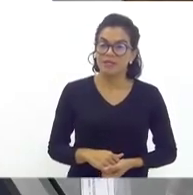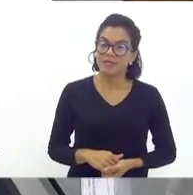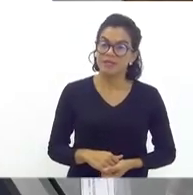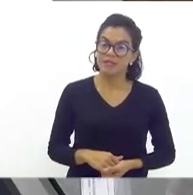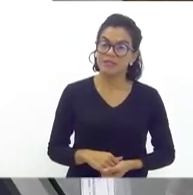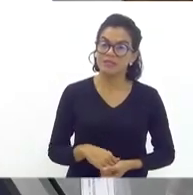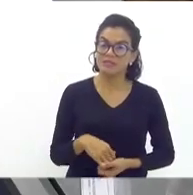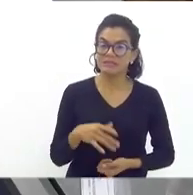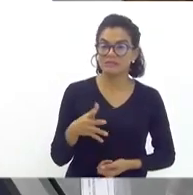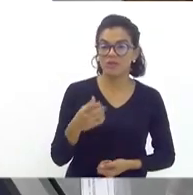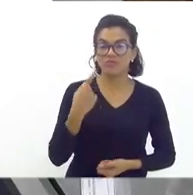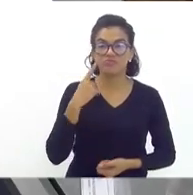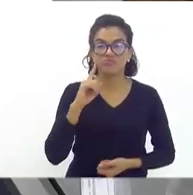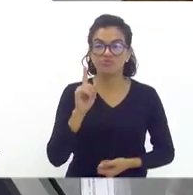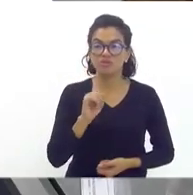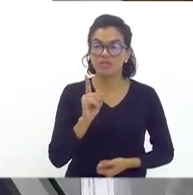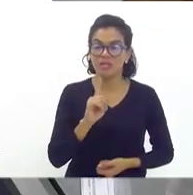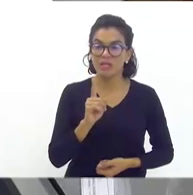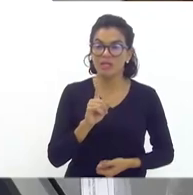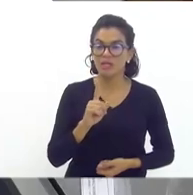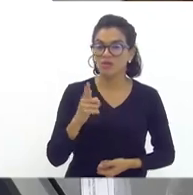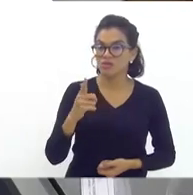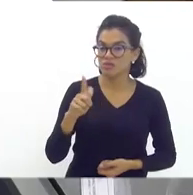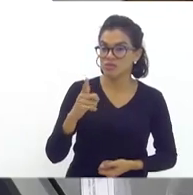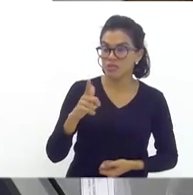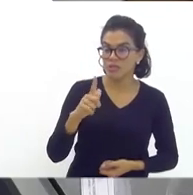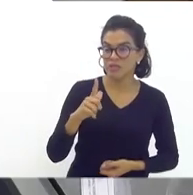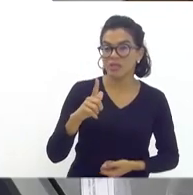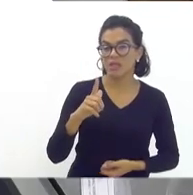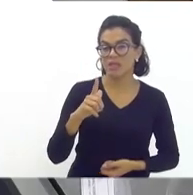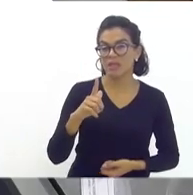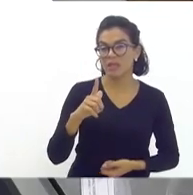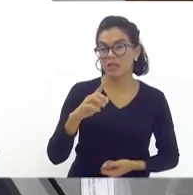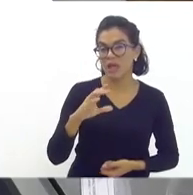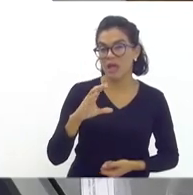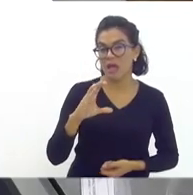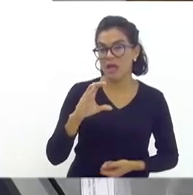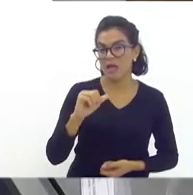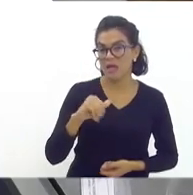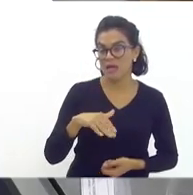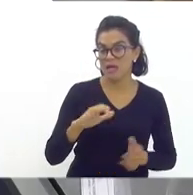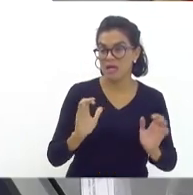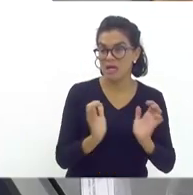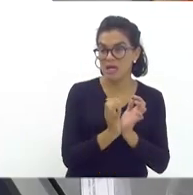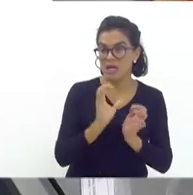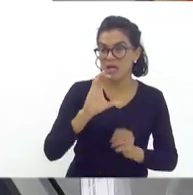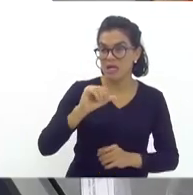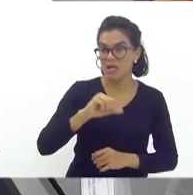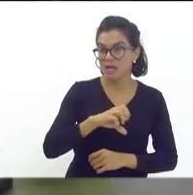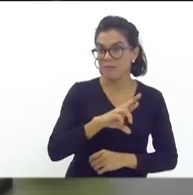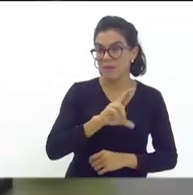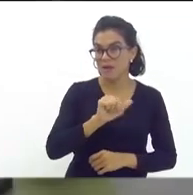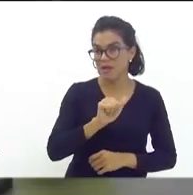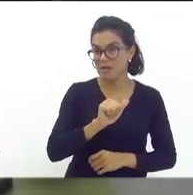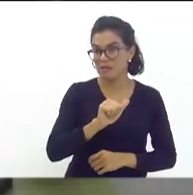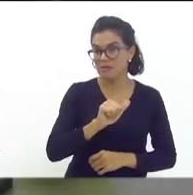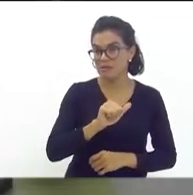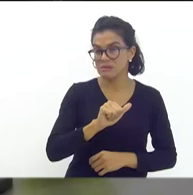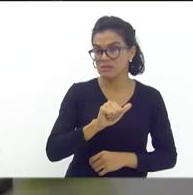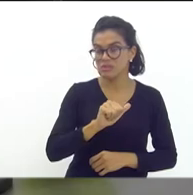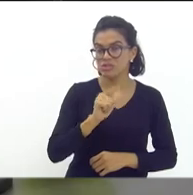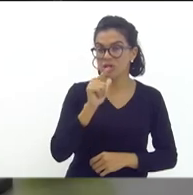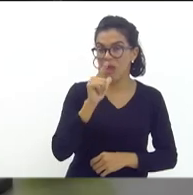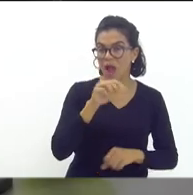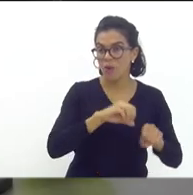se eu não sei se meu gerente da Câmara de saneamento se encontra aqui eu gostaria de ter